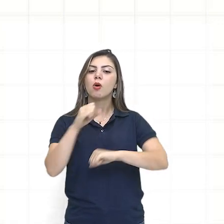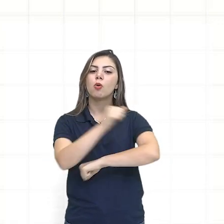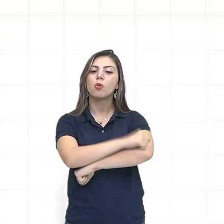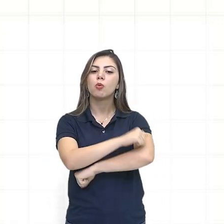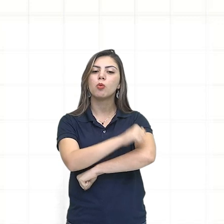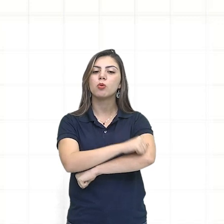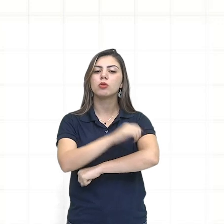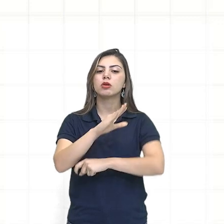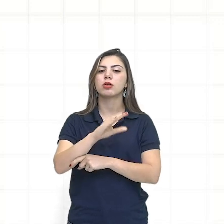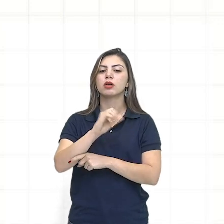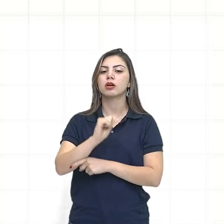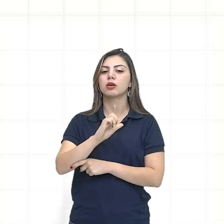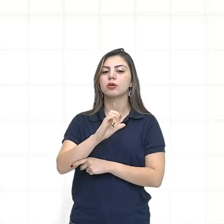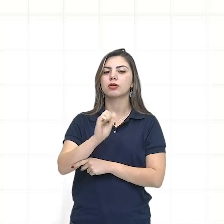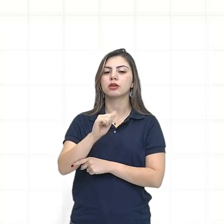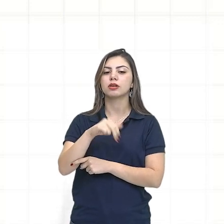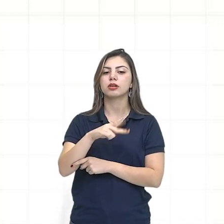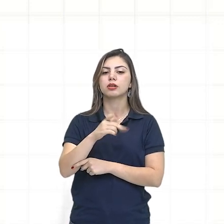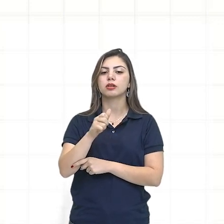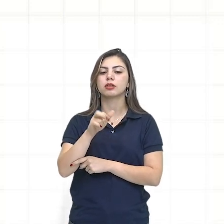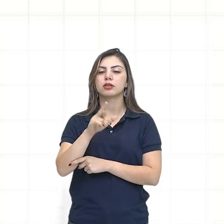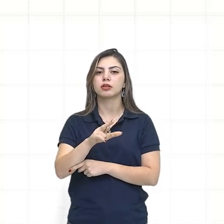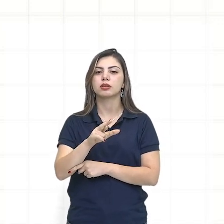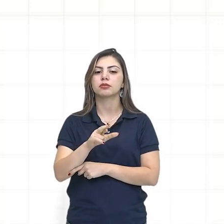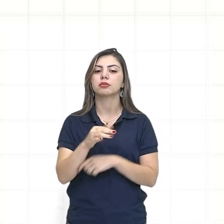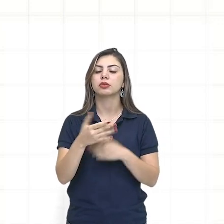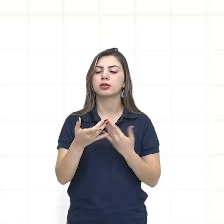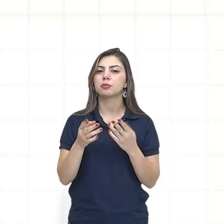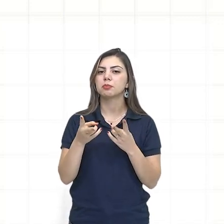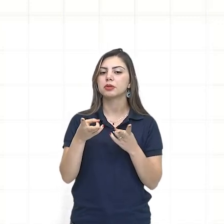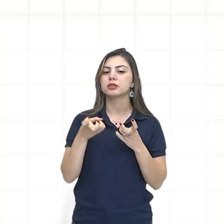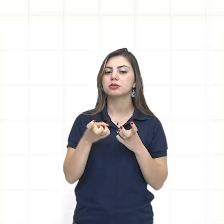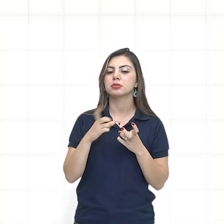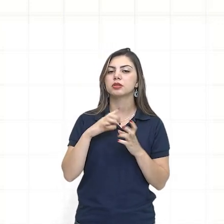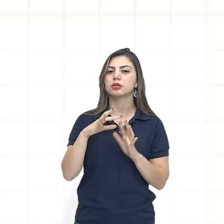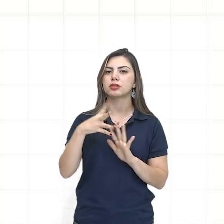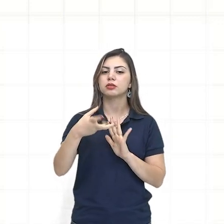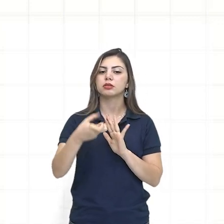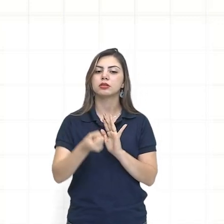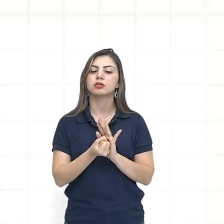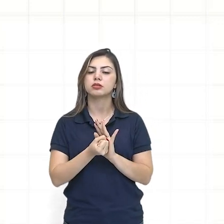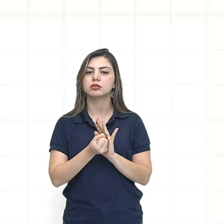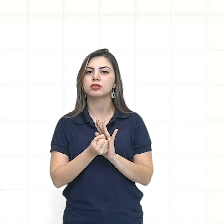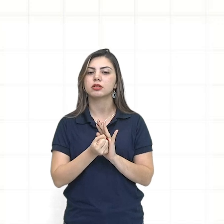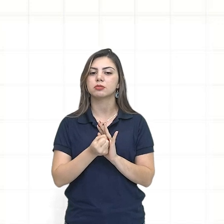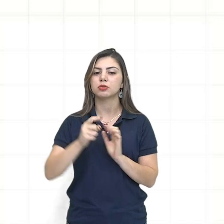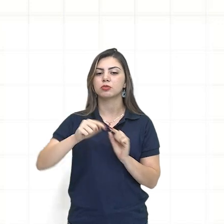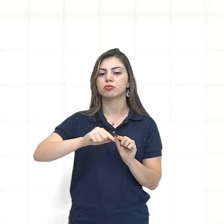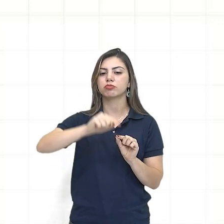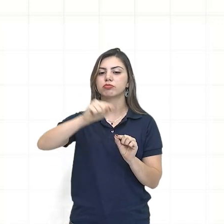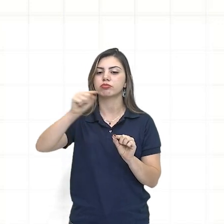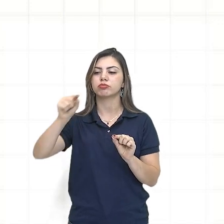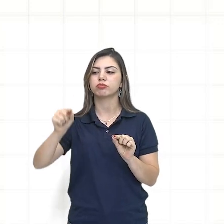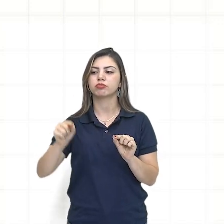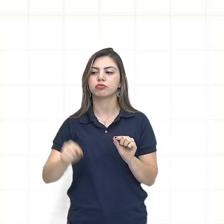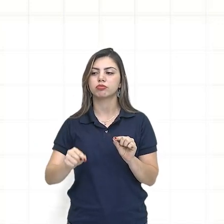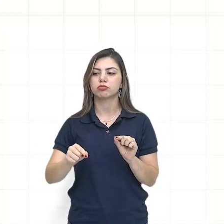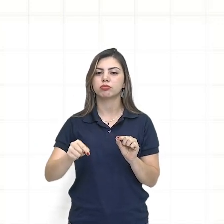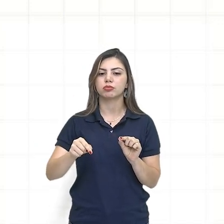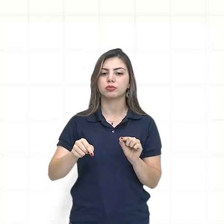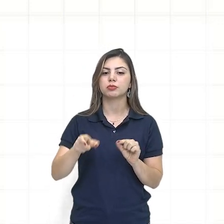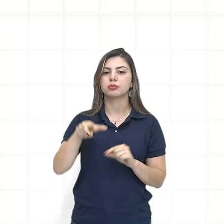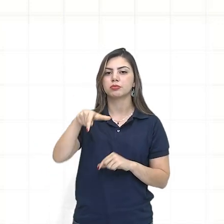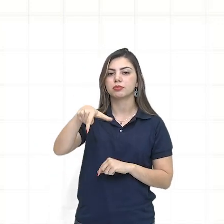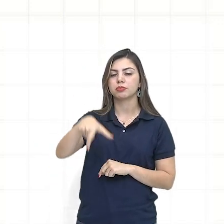calcanhar, certo? O símbolo, né, é um U invertido aqui. E o seu valor